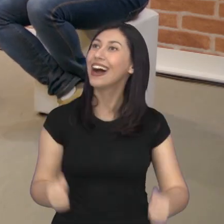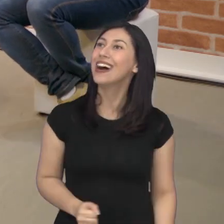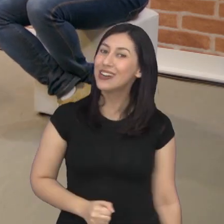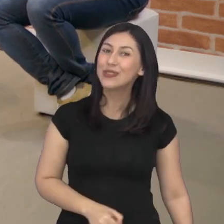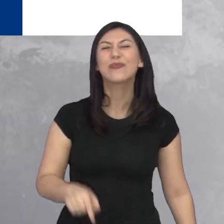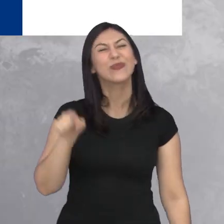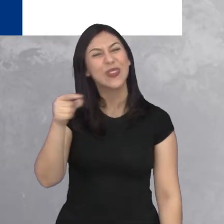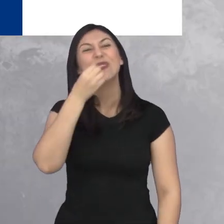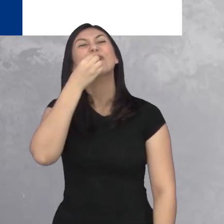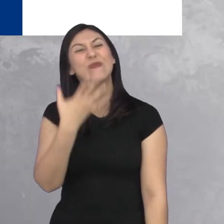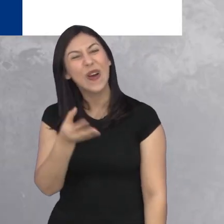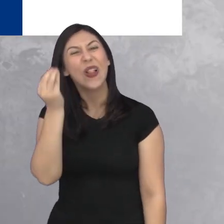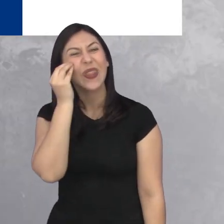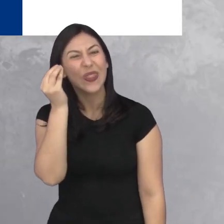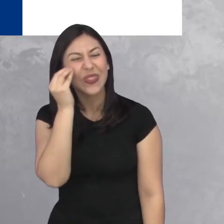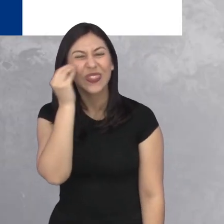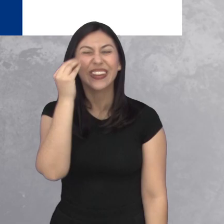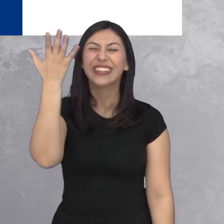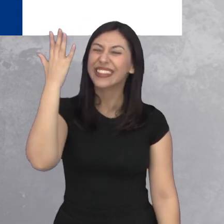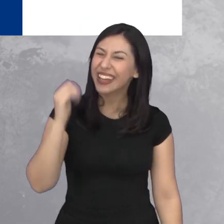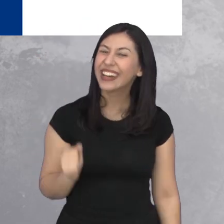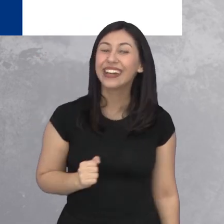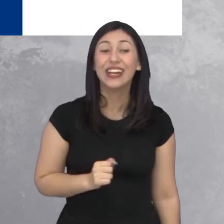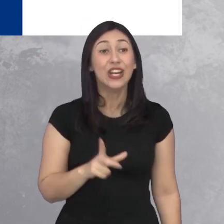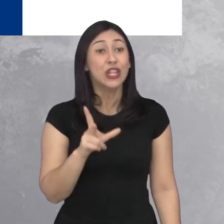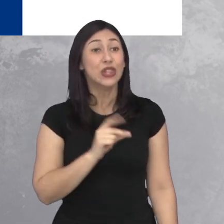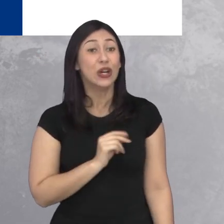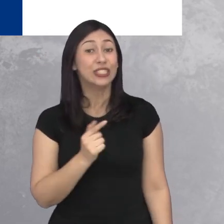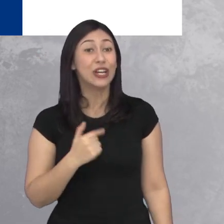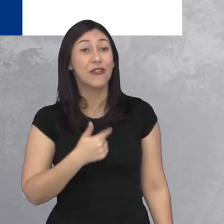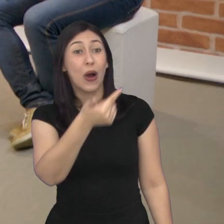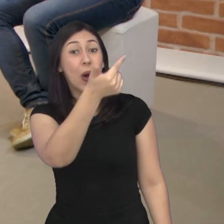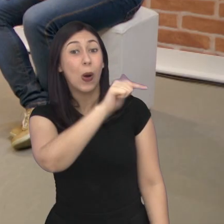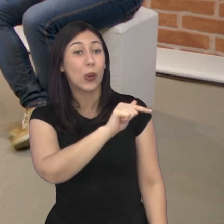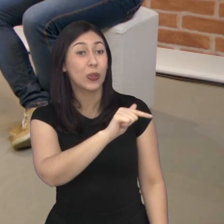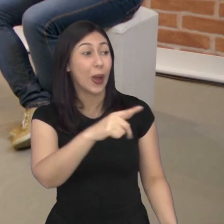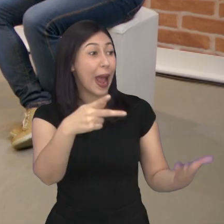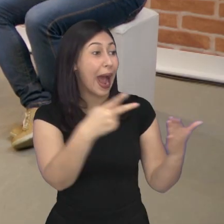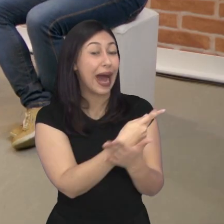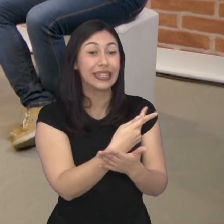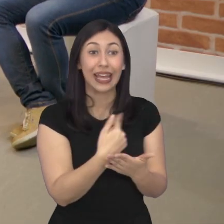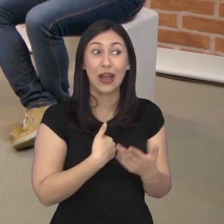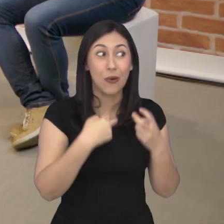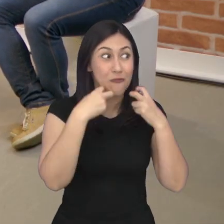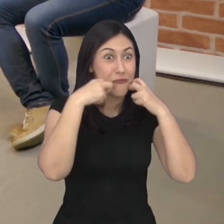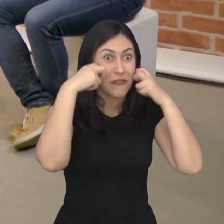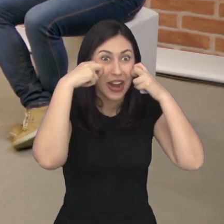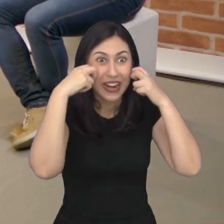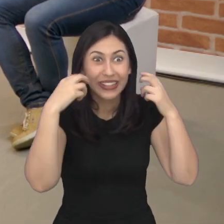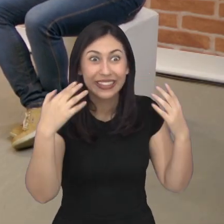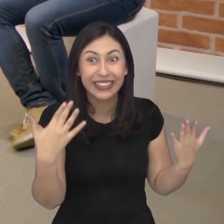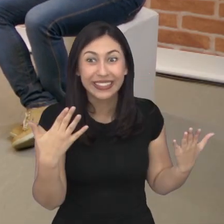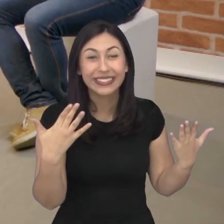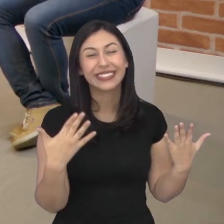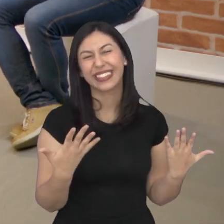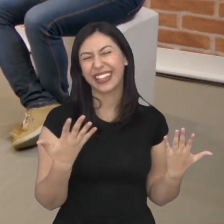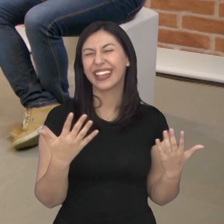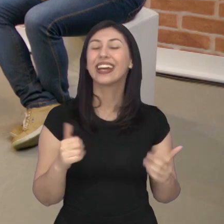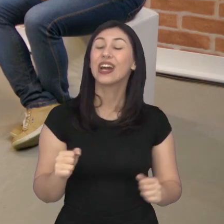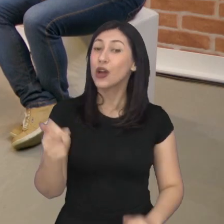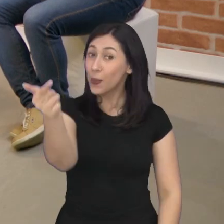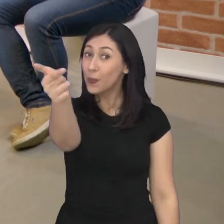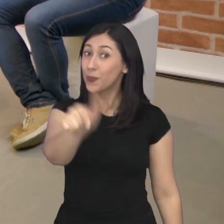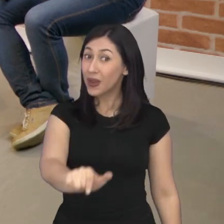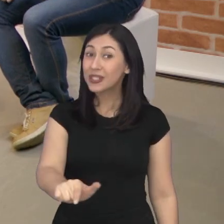aí, ó. Aí, ó, ele é bom no chute. Eu ia errar, eu ia falar Islândia. Ah, Ia passar vergonha. aí, Rima, mas- pelo